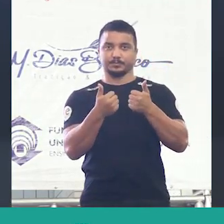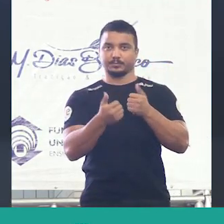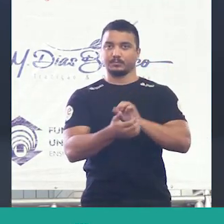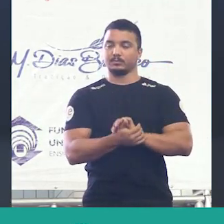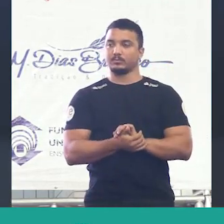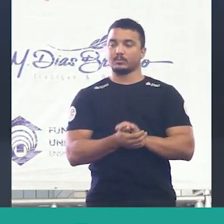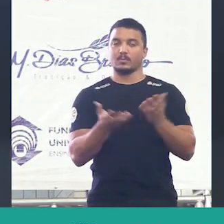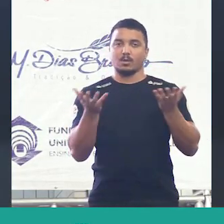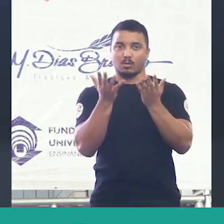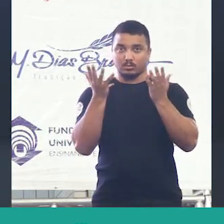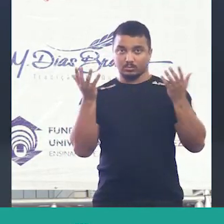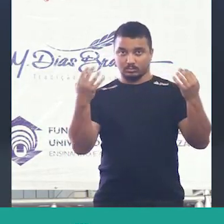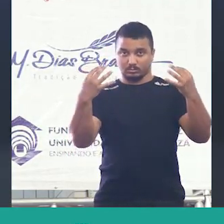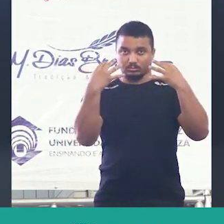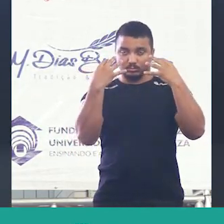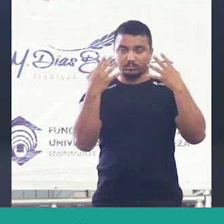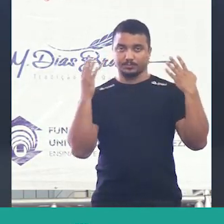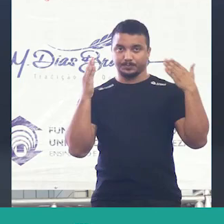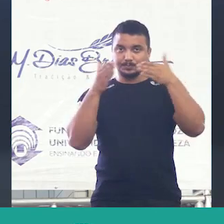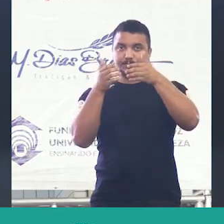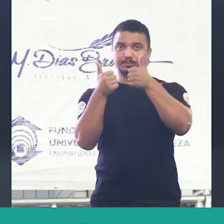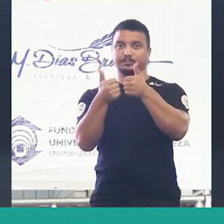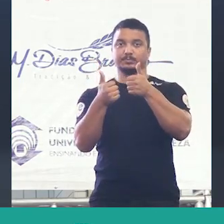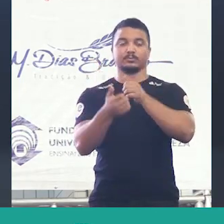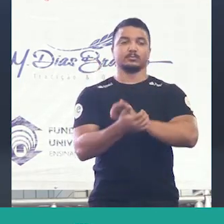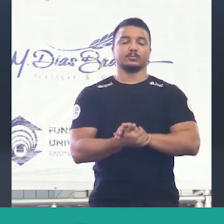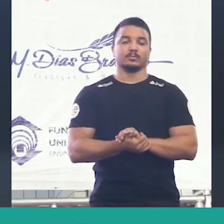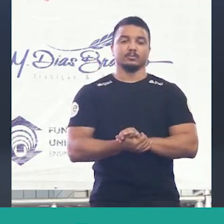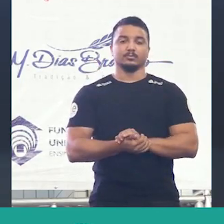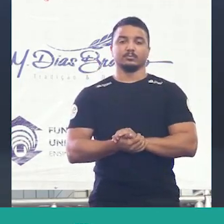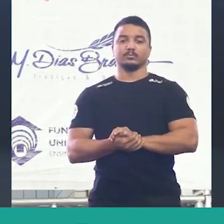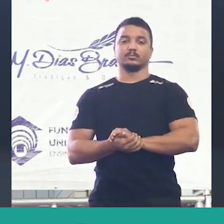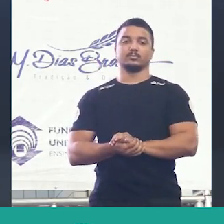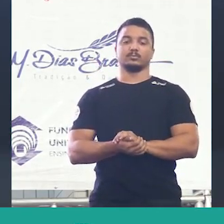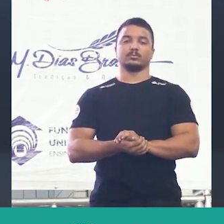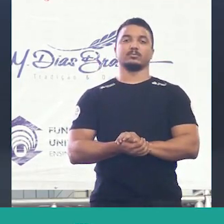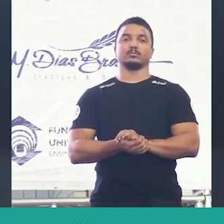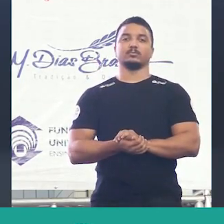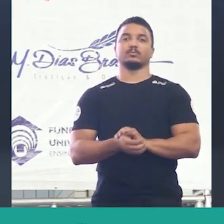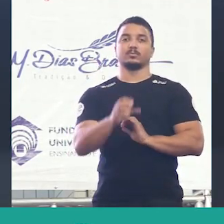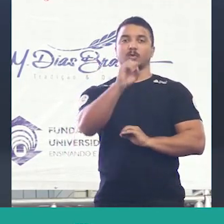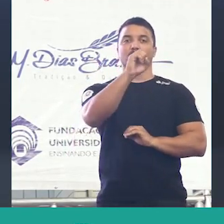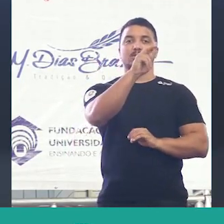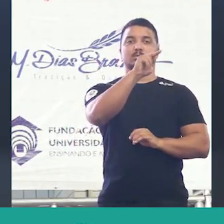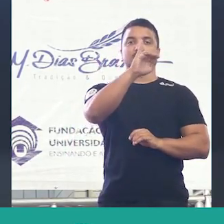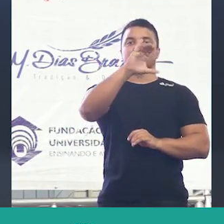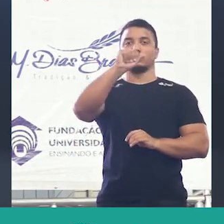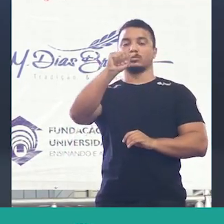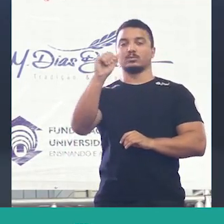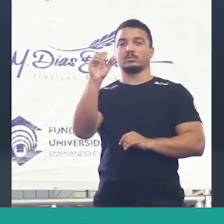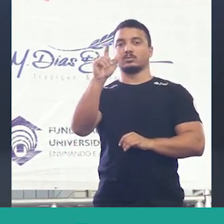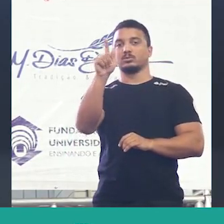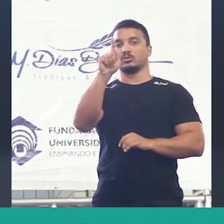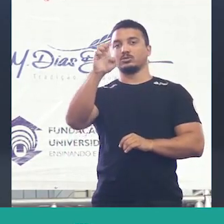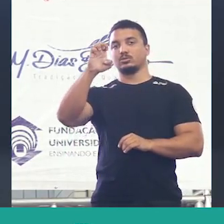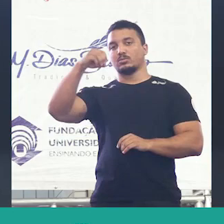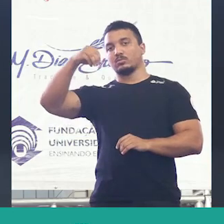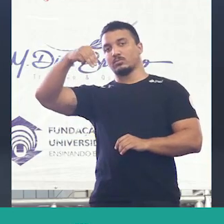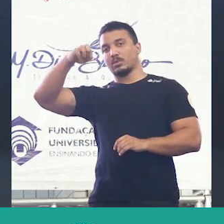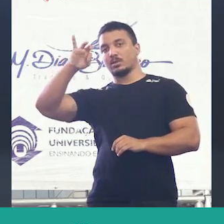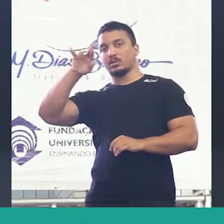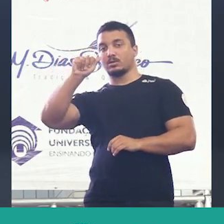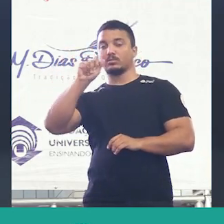Vamos nos concentrar, que sem concentração a gente não consegue. Vamos lá. Ótica geométrica. Ótica é a parte da física